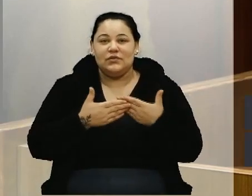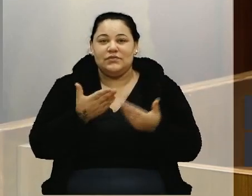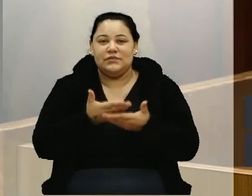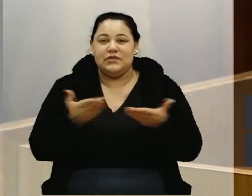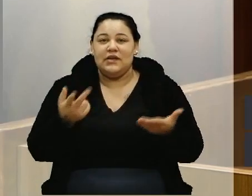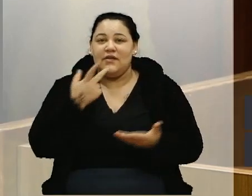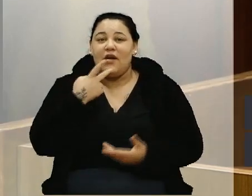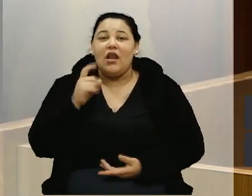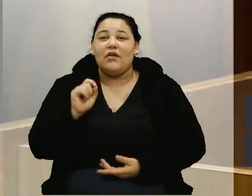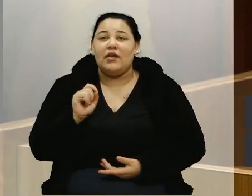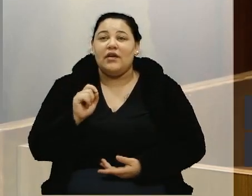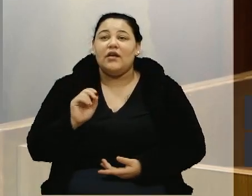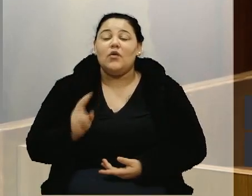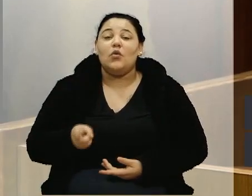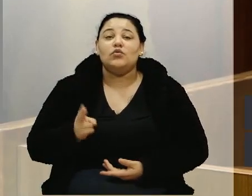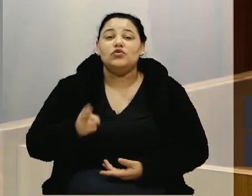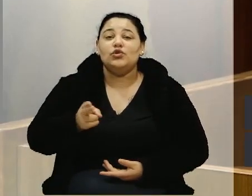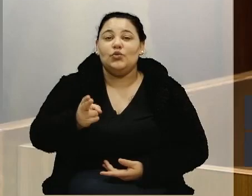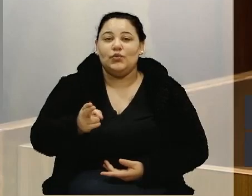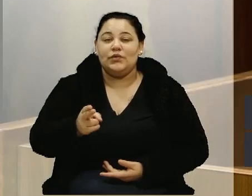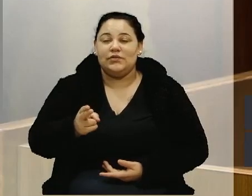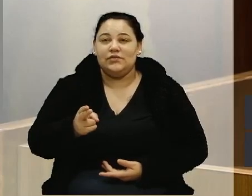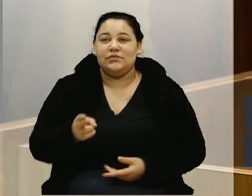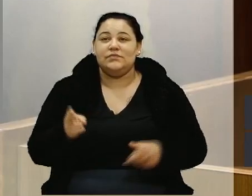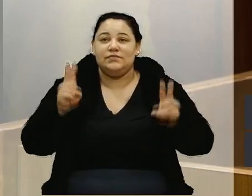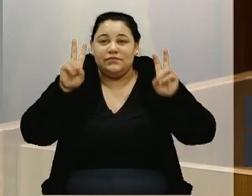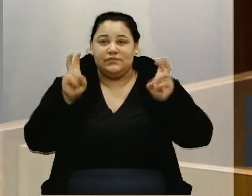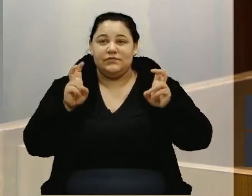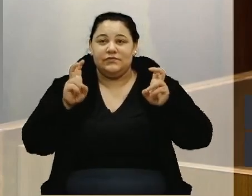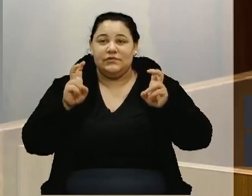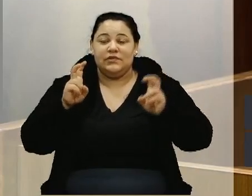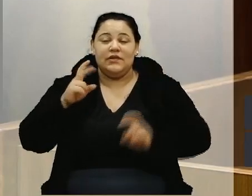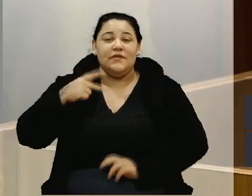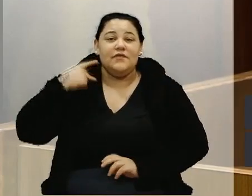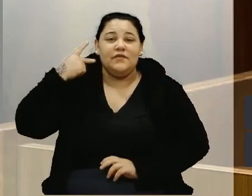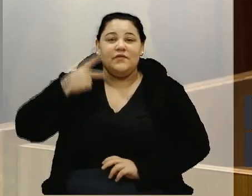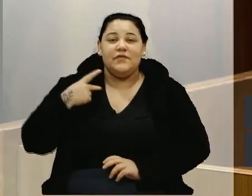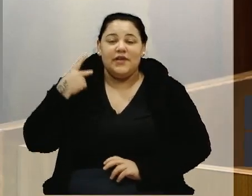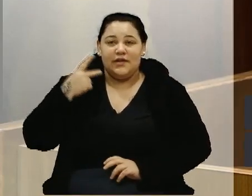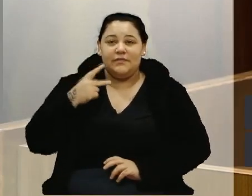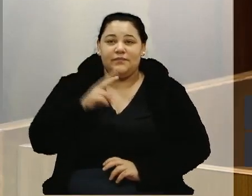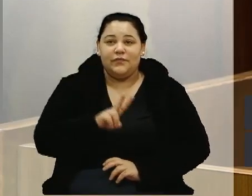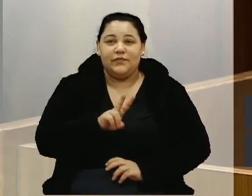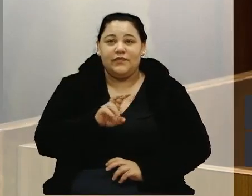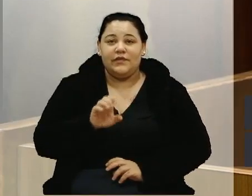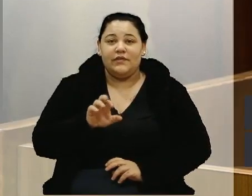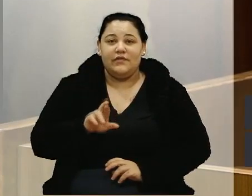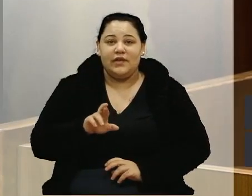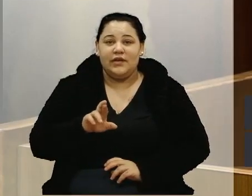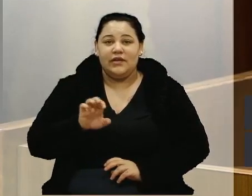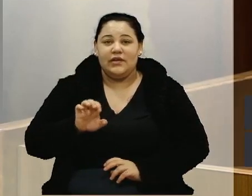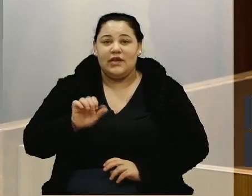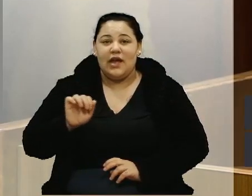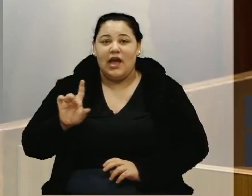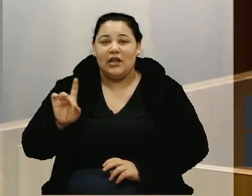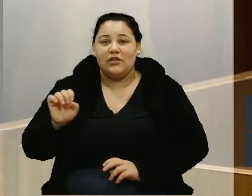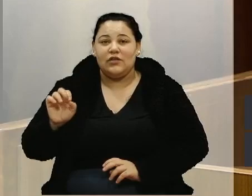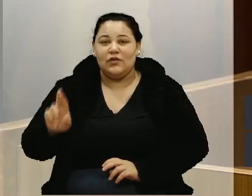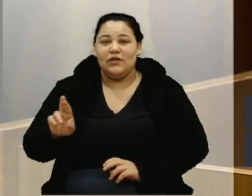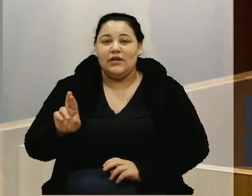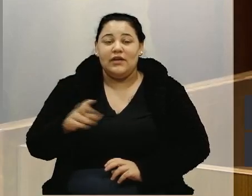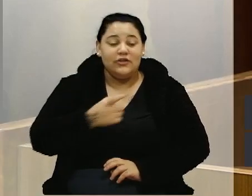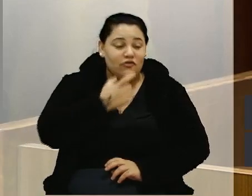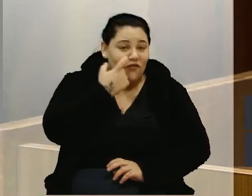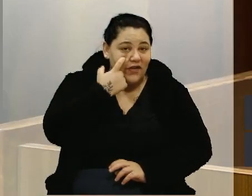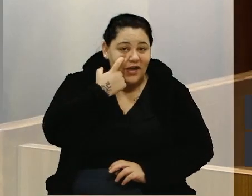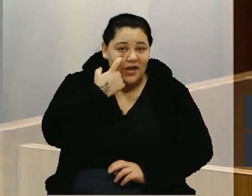uma coisa, continue nesse lema, vereador, ver a dor do povo e criar leis